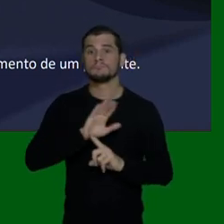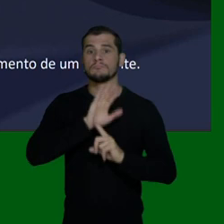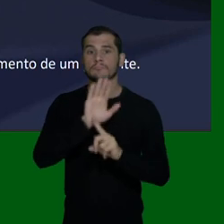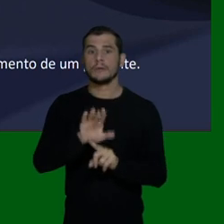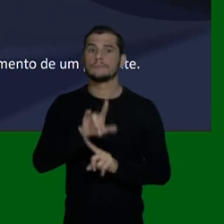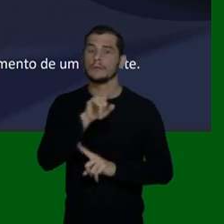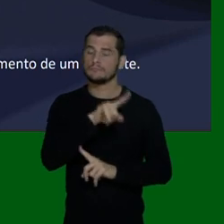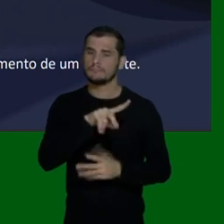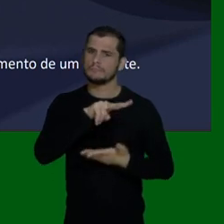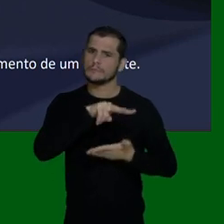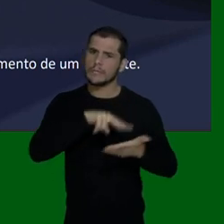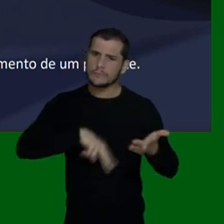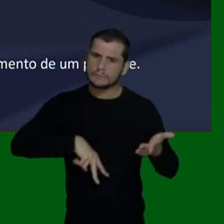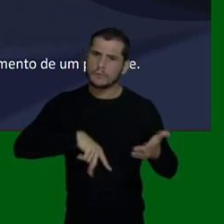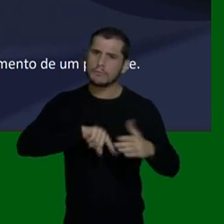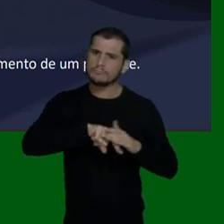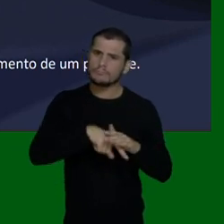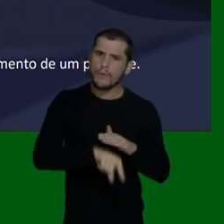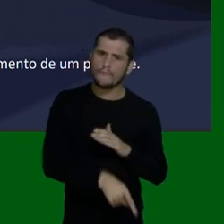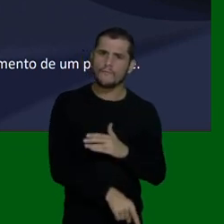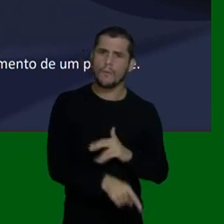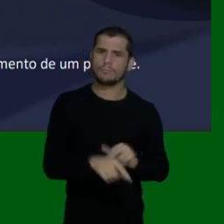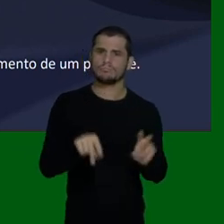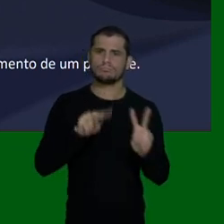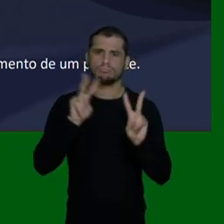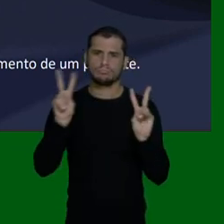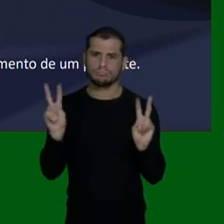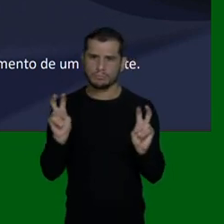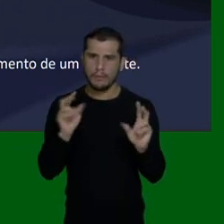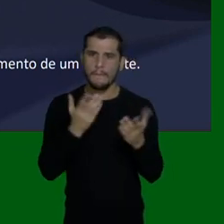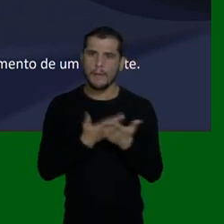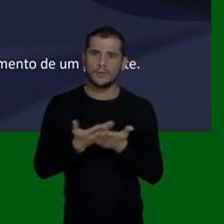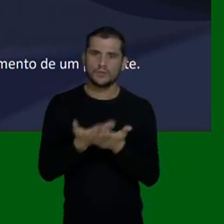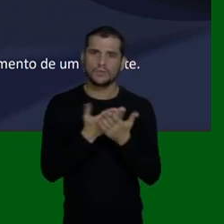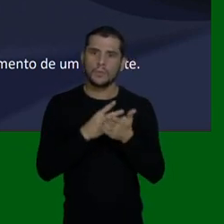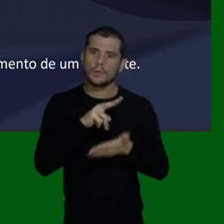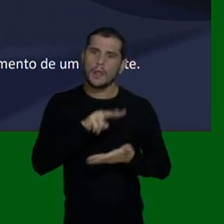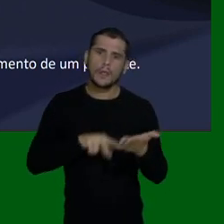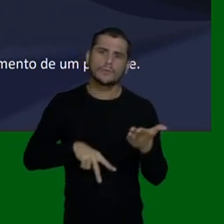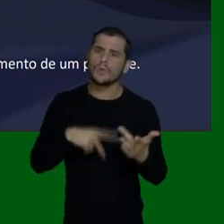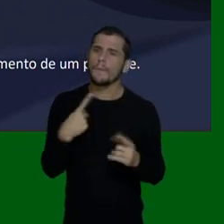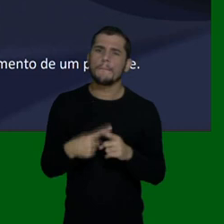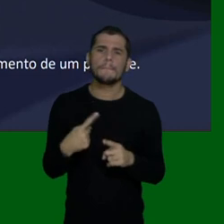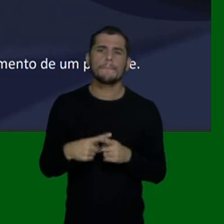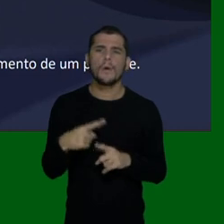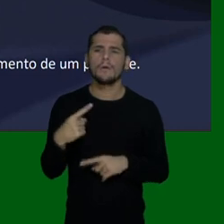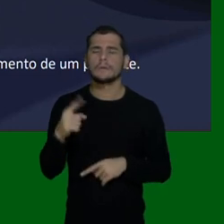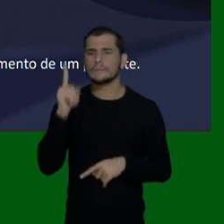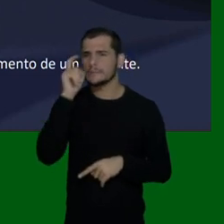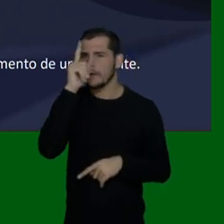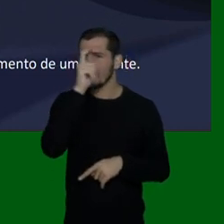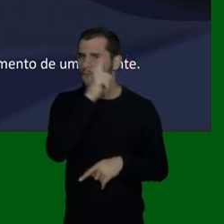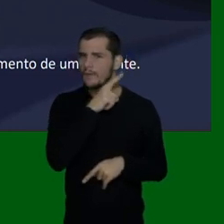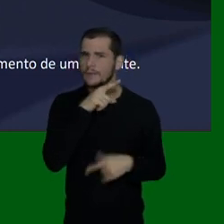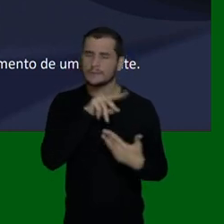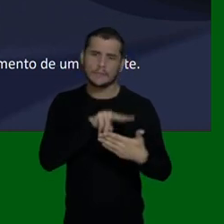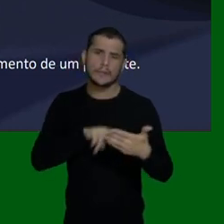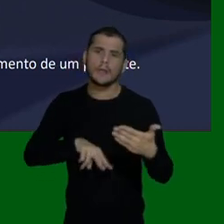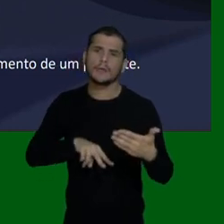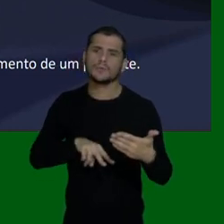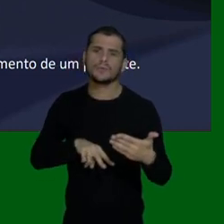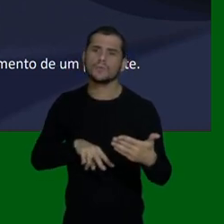leitura num trabalho de leitura de estudo da Leitura Porque que a leitura era tão difícil um